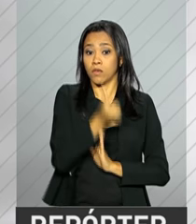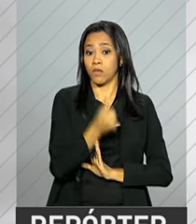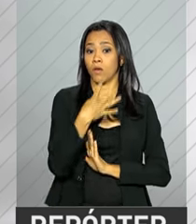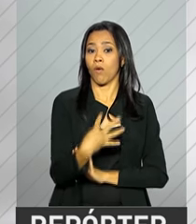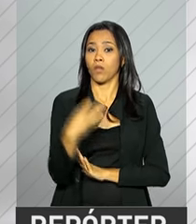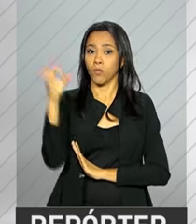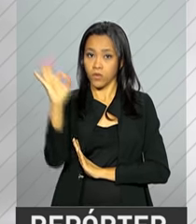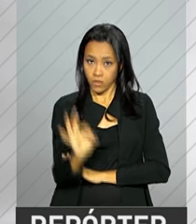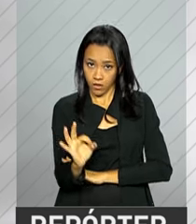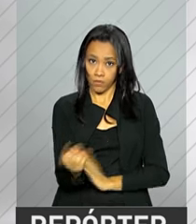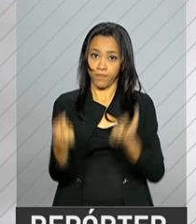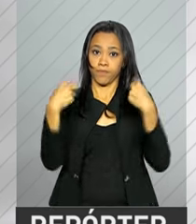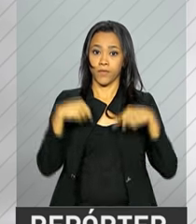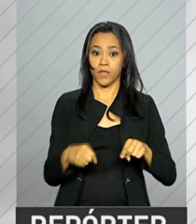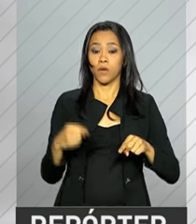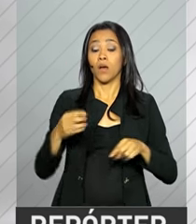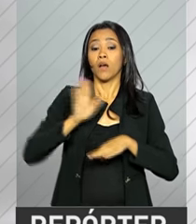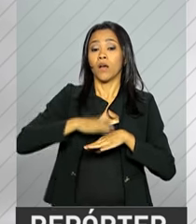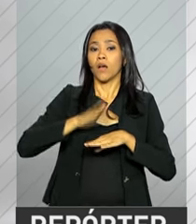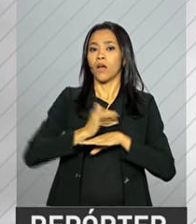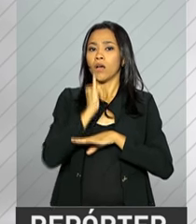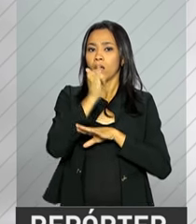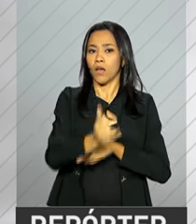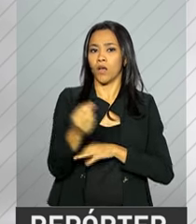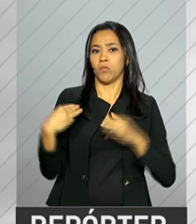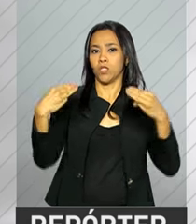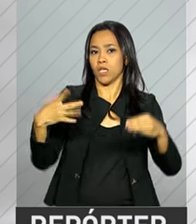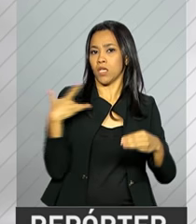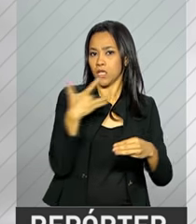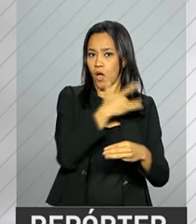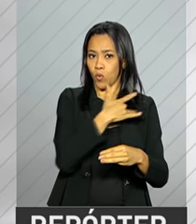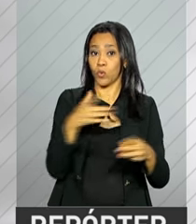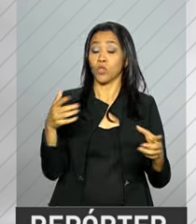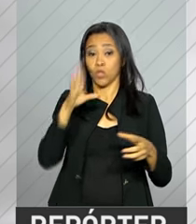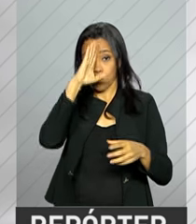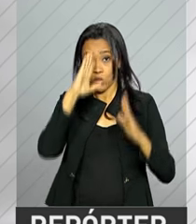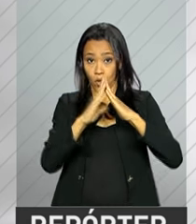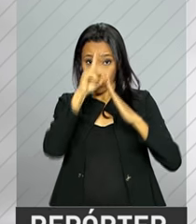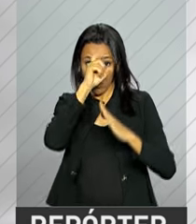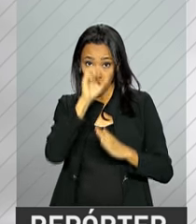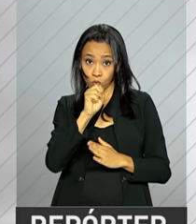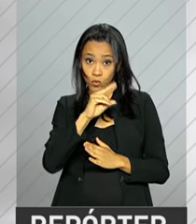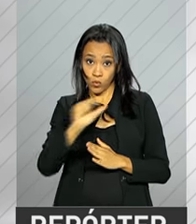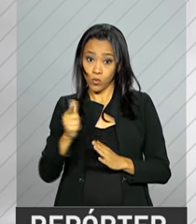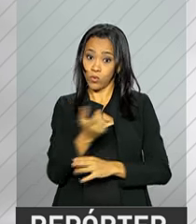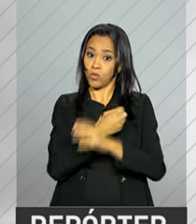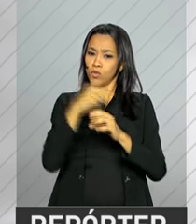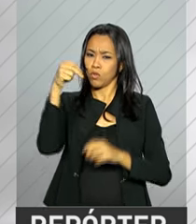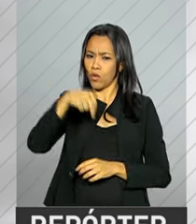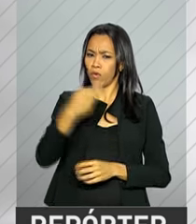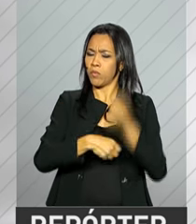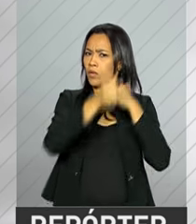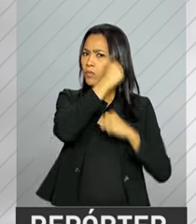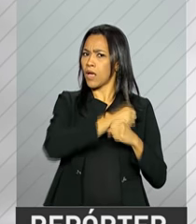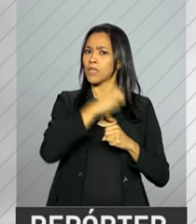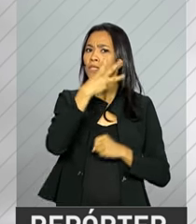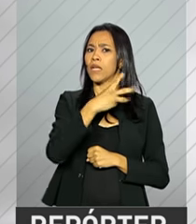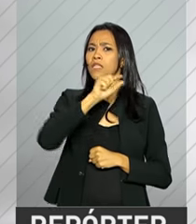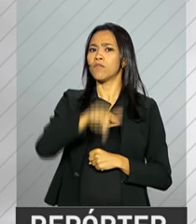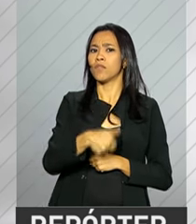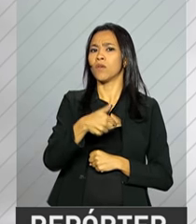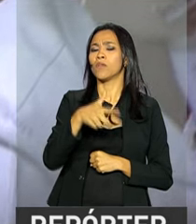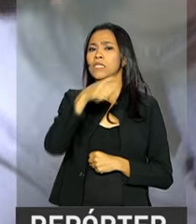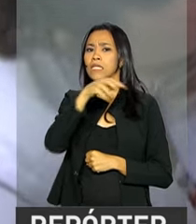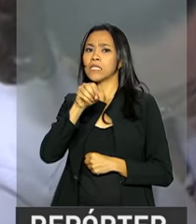64%. Segundo o Ministério da Saúde, o SUS realizou de janeiro a novembro do ano passado 3.700.000